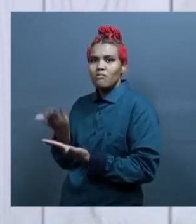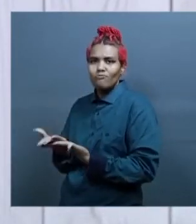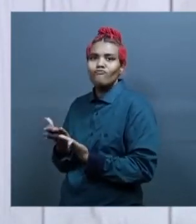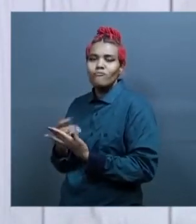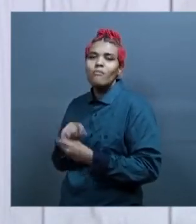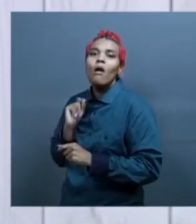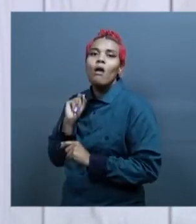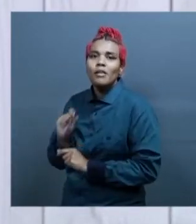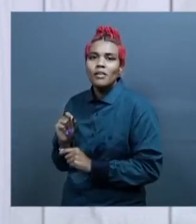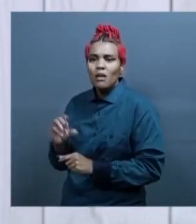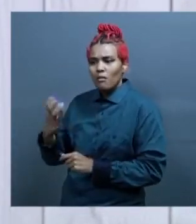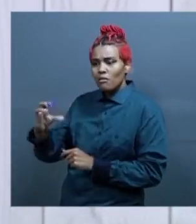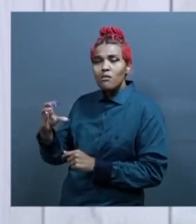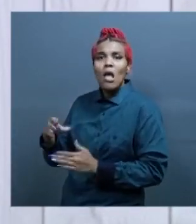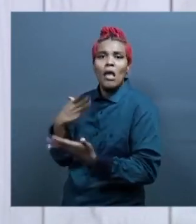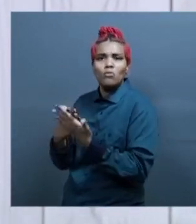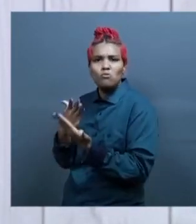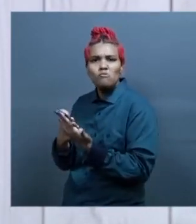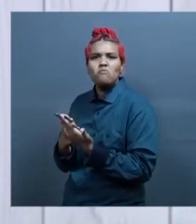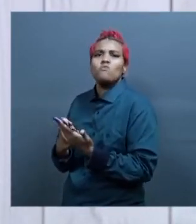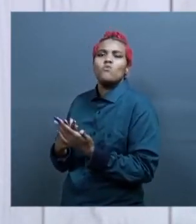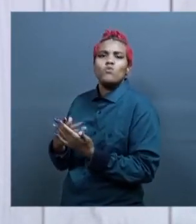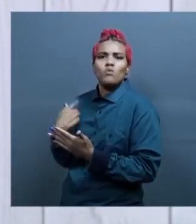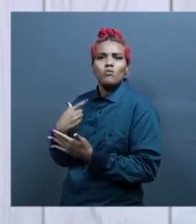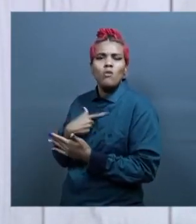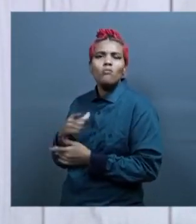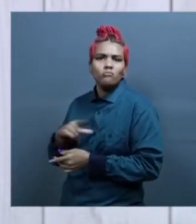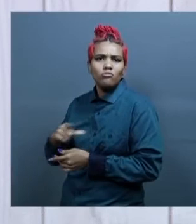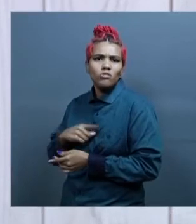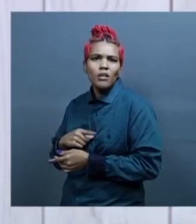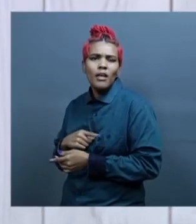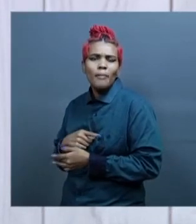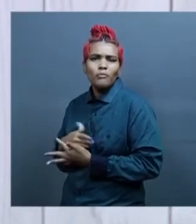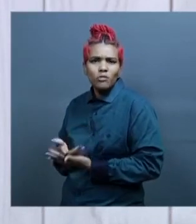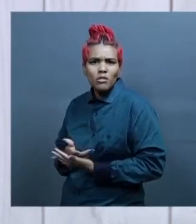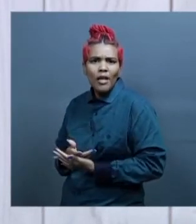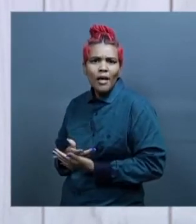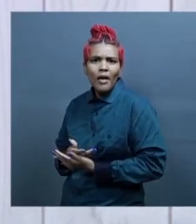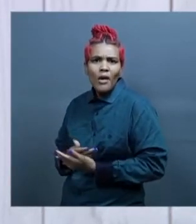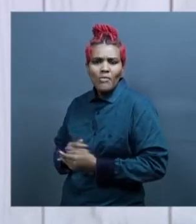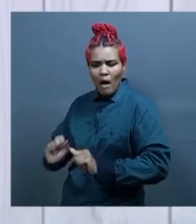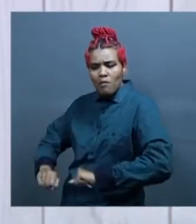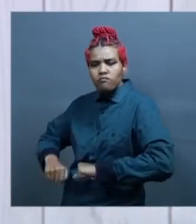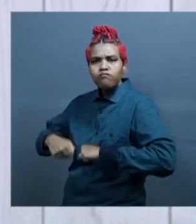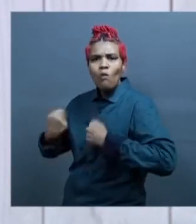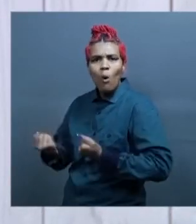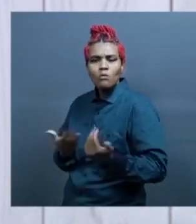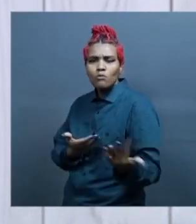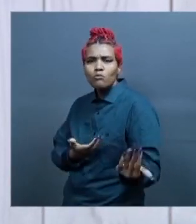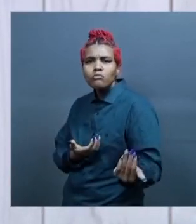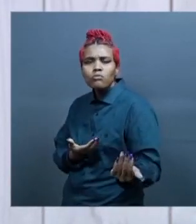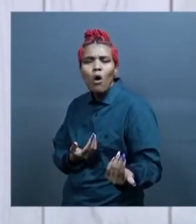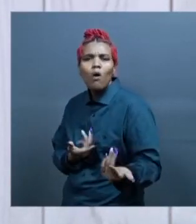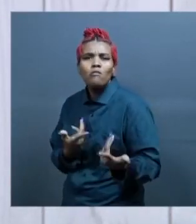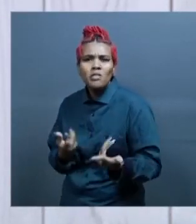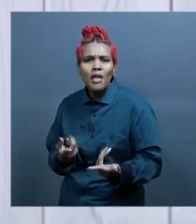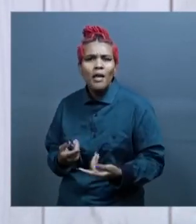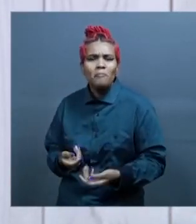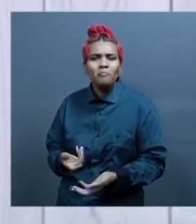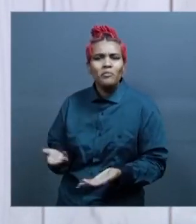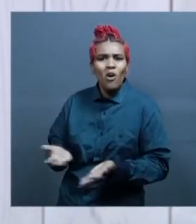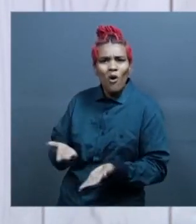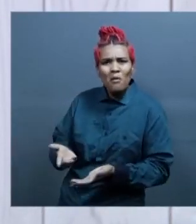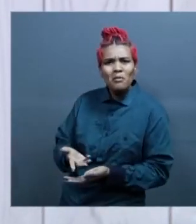ciência do estudo que nós temos e eu acredito também na no potencial que o jovem tem e hoje como vocês podem ter acompanhado aí